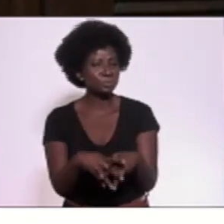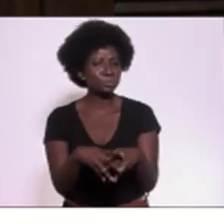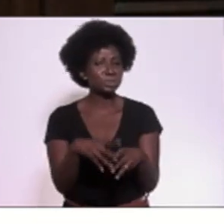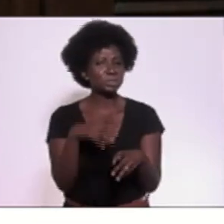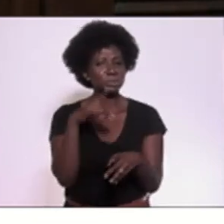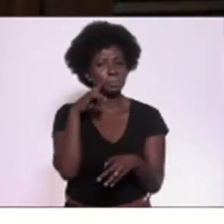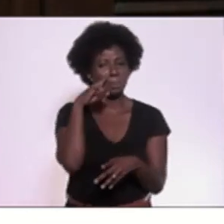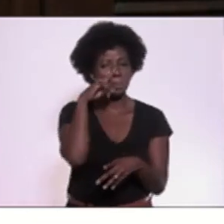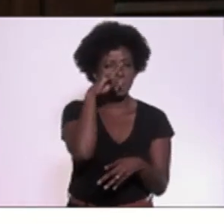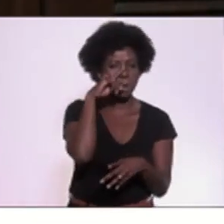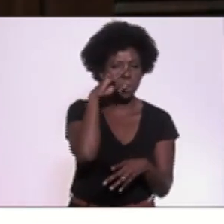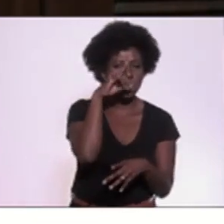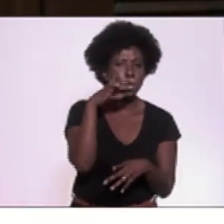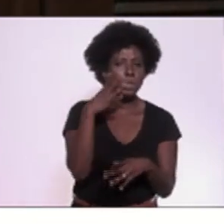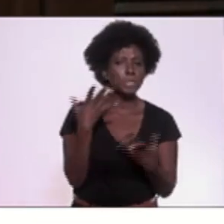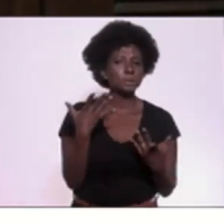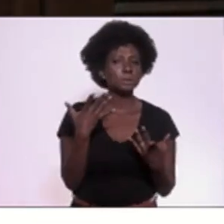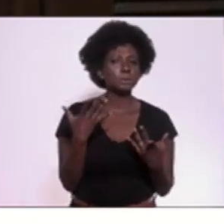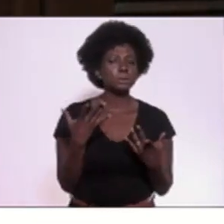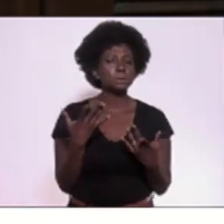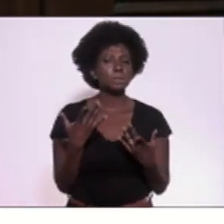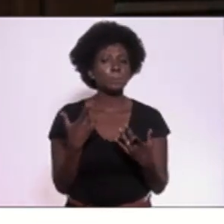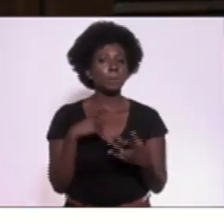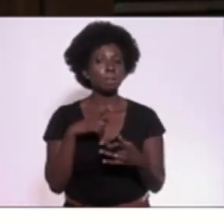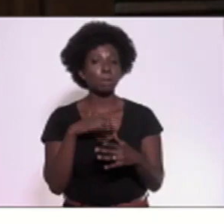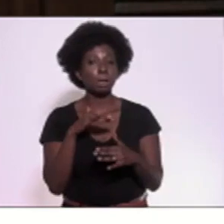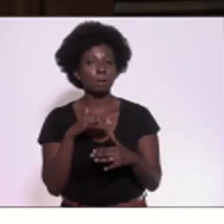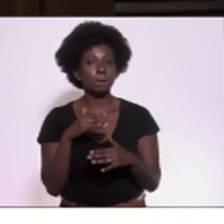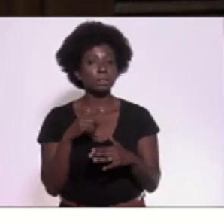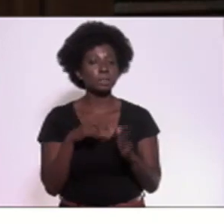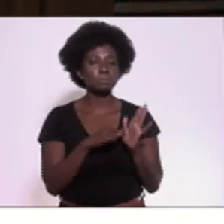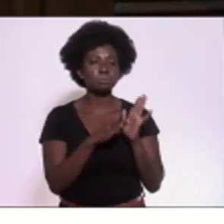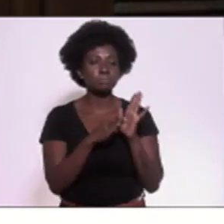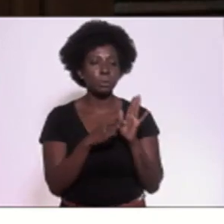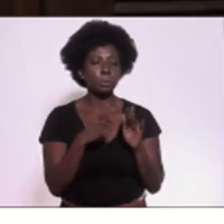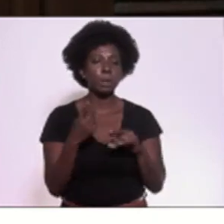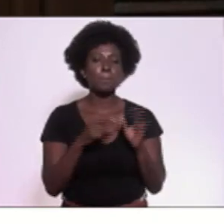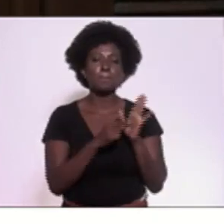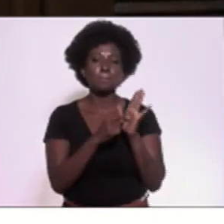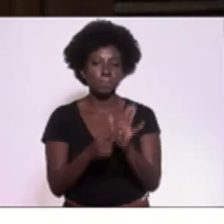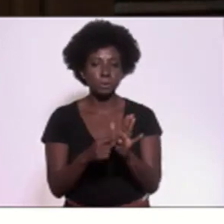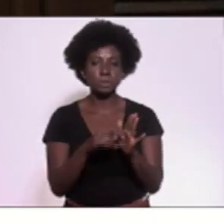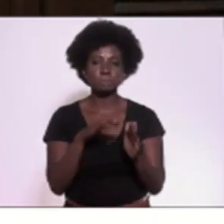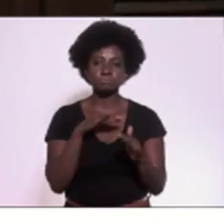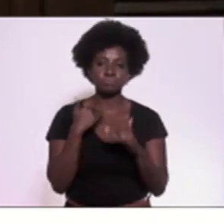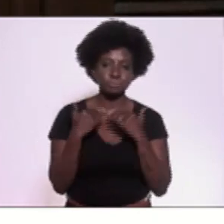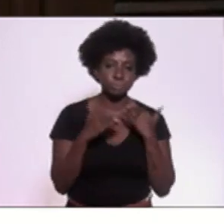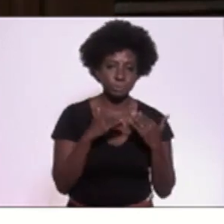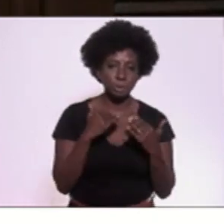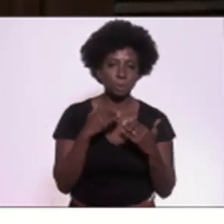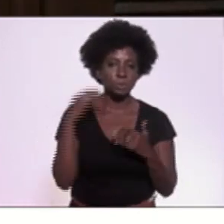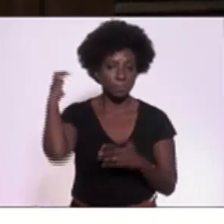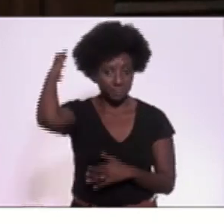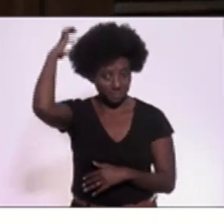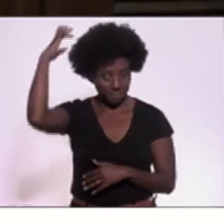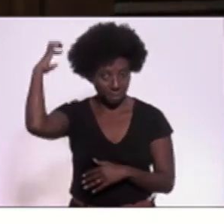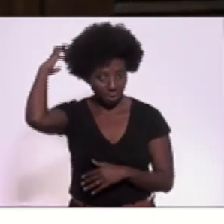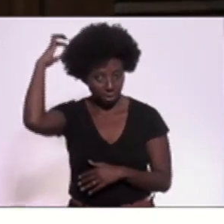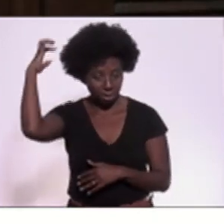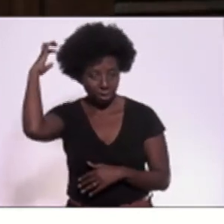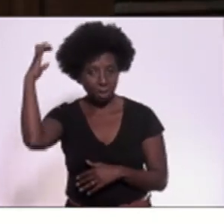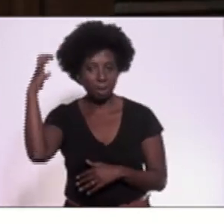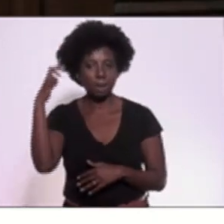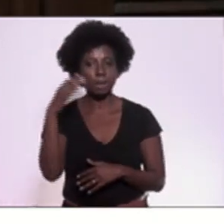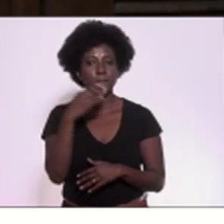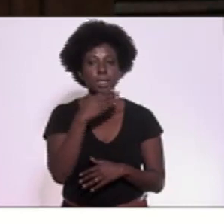perigosas no que se refere à execução de Marielle Franco e Anderson Gomes. Nós não podemos deixar de